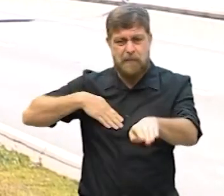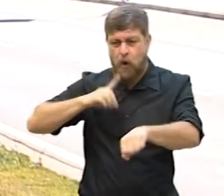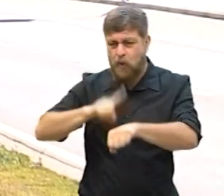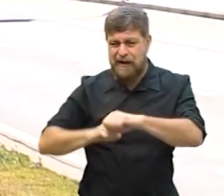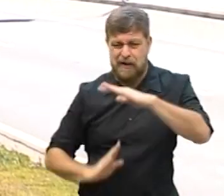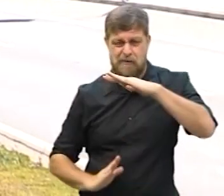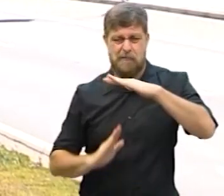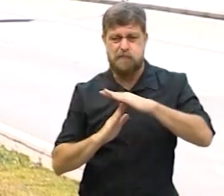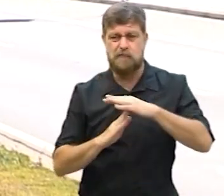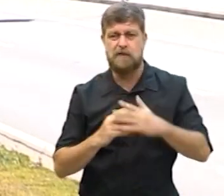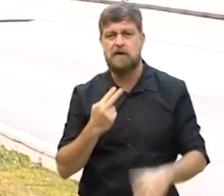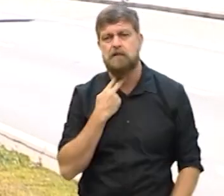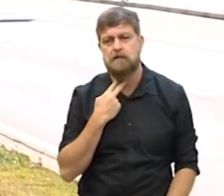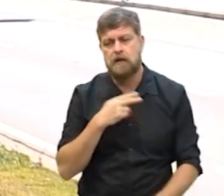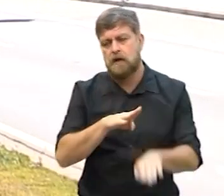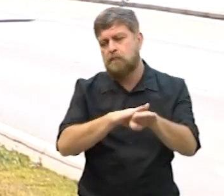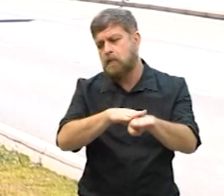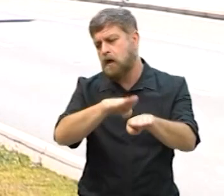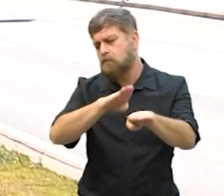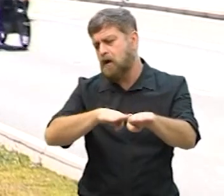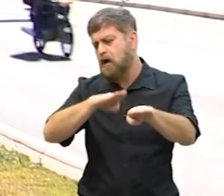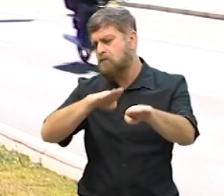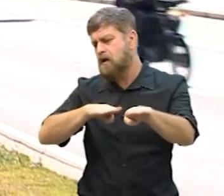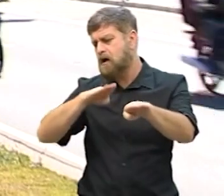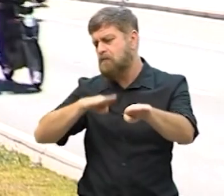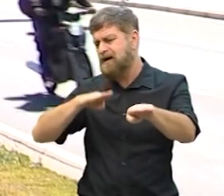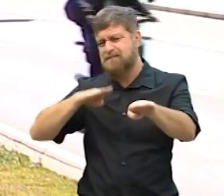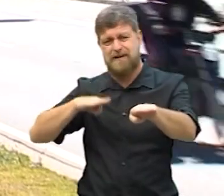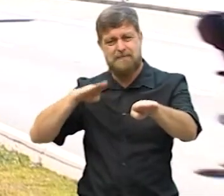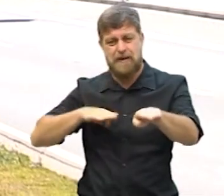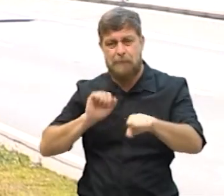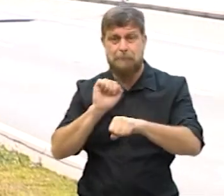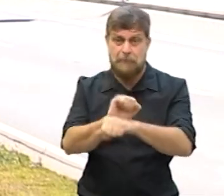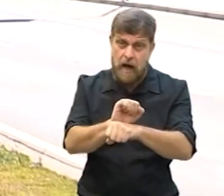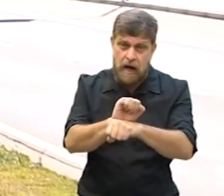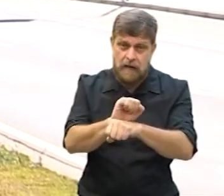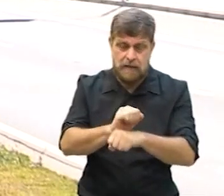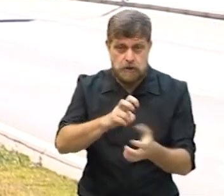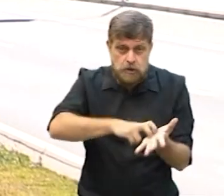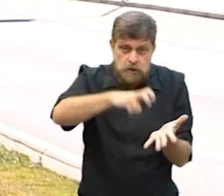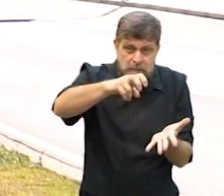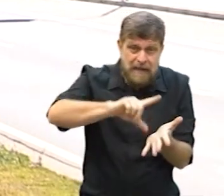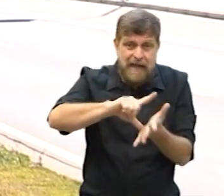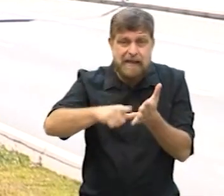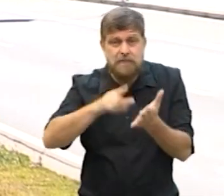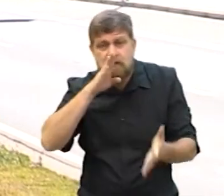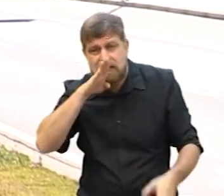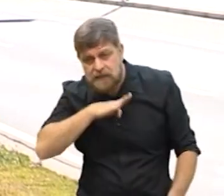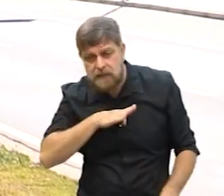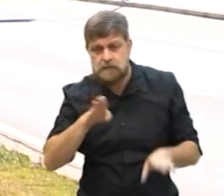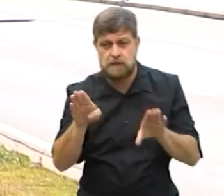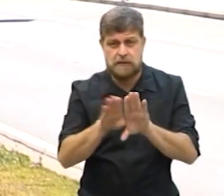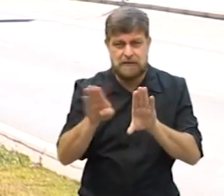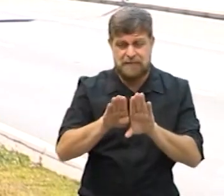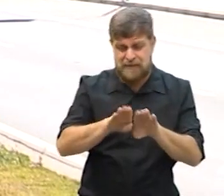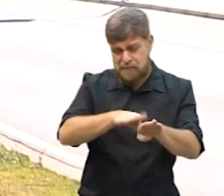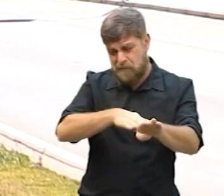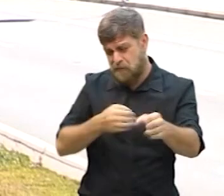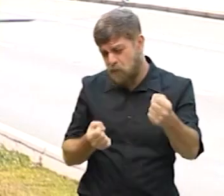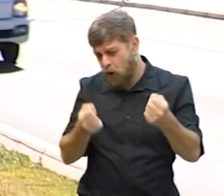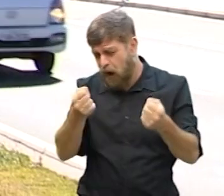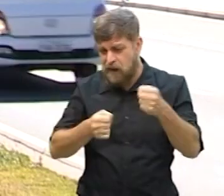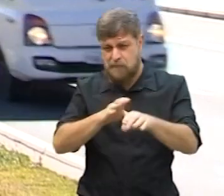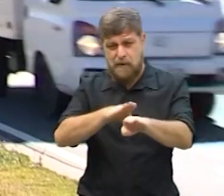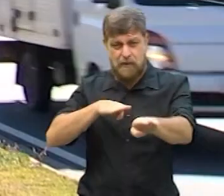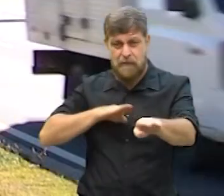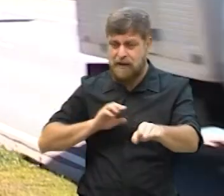que o trânsito aqui no horário de pico, as pessoas não conseguem andarem, entendeu? O trânsito para, tanto na parte da manhã como no parte da tarde,